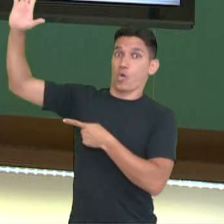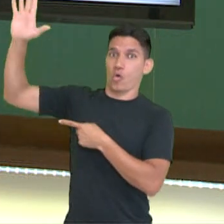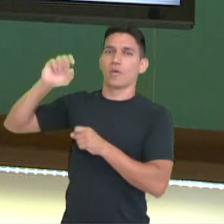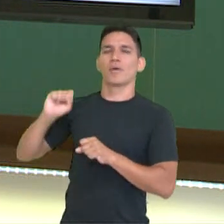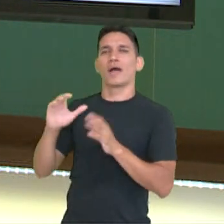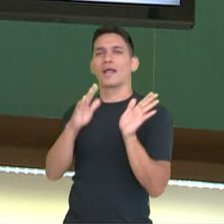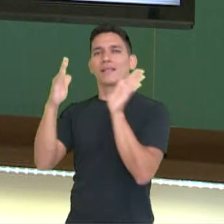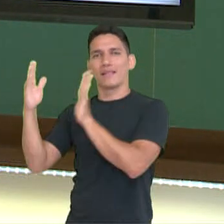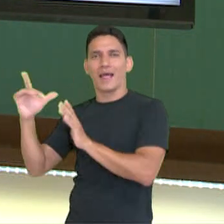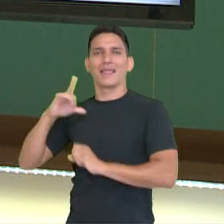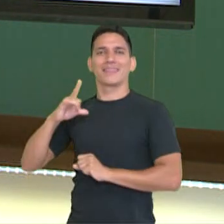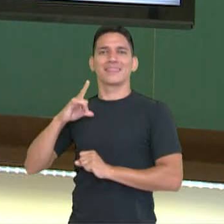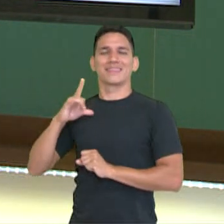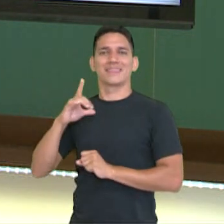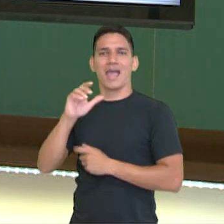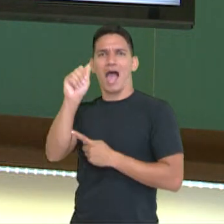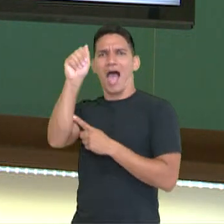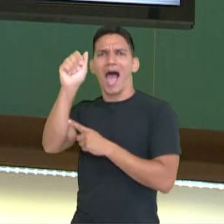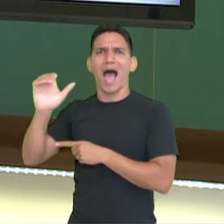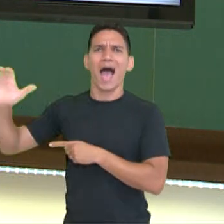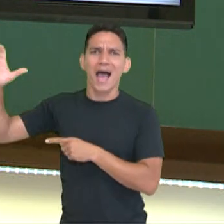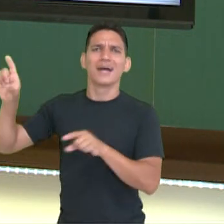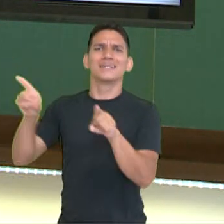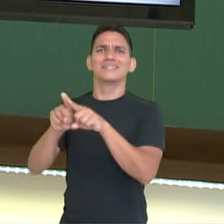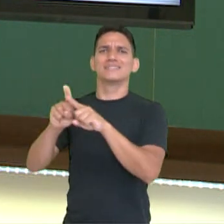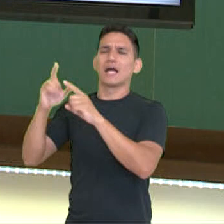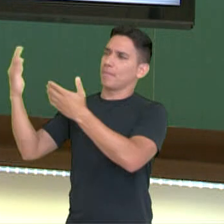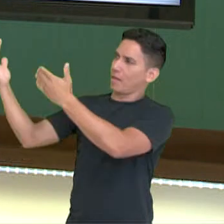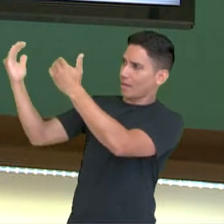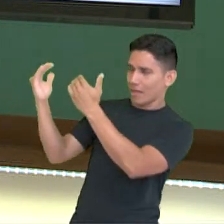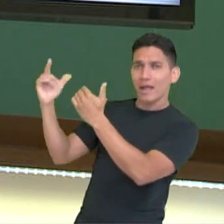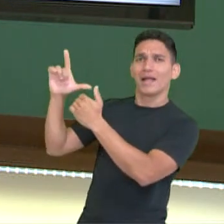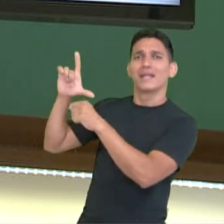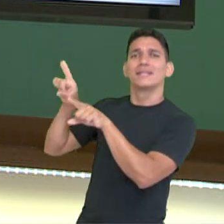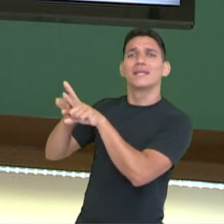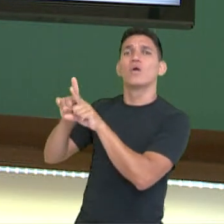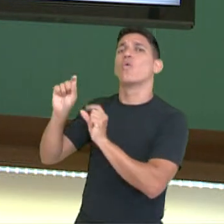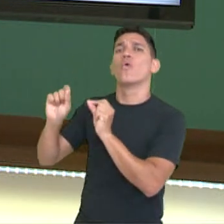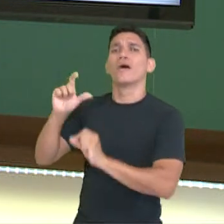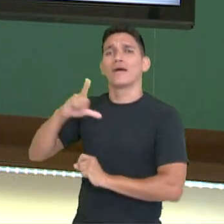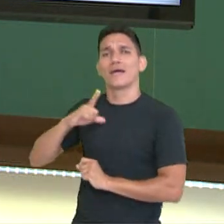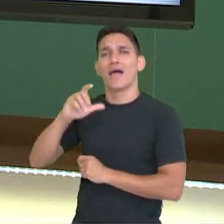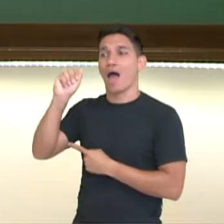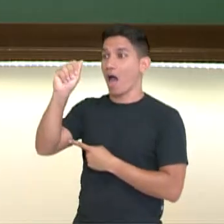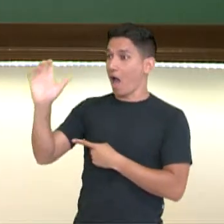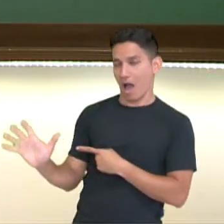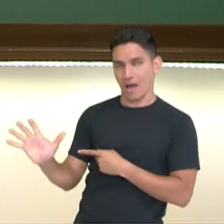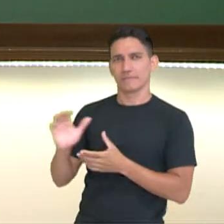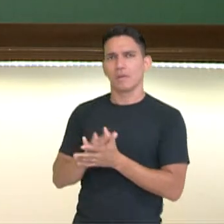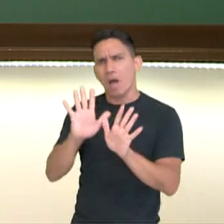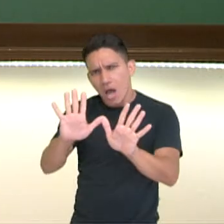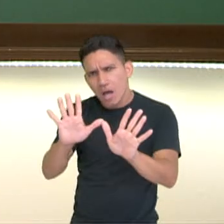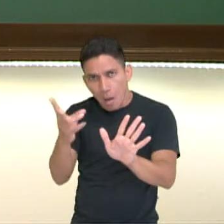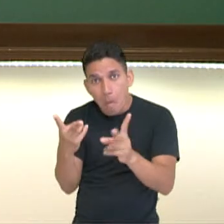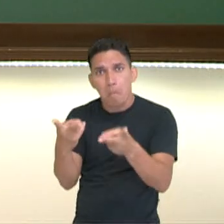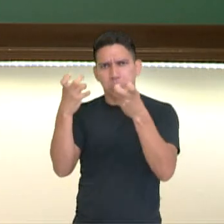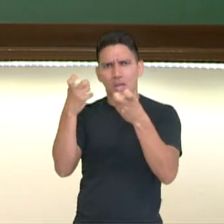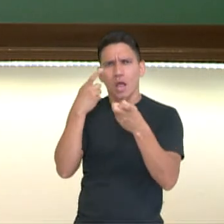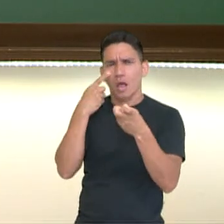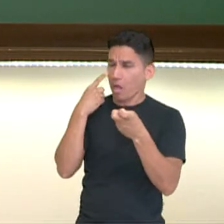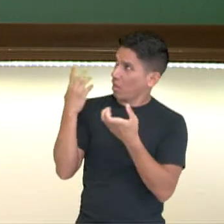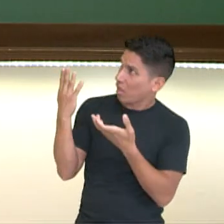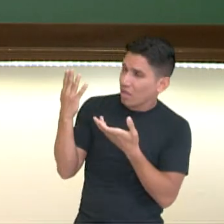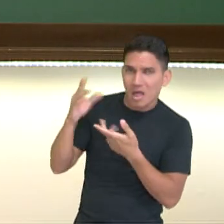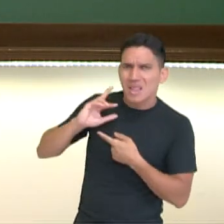lado direito a Ásia e do lado esquerdo embaixo a África. Mas você percebe neste mapa que